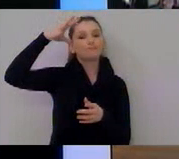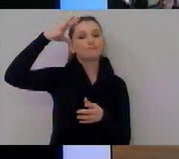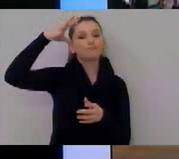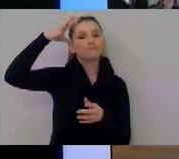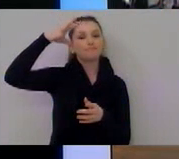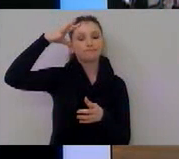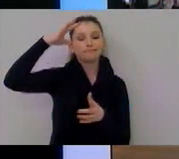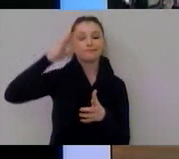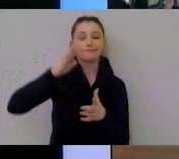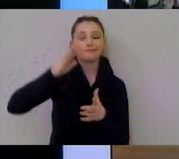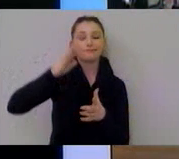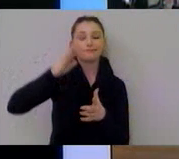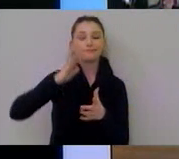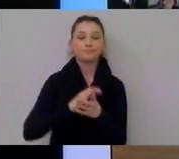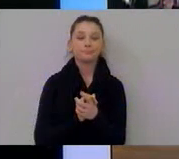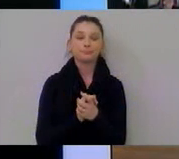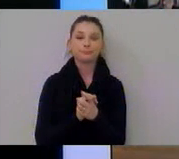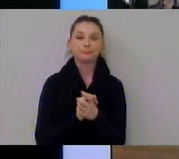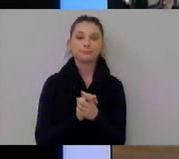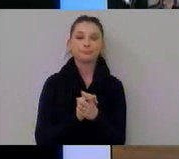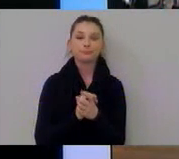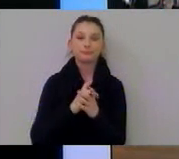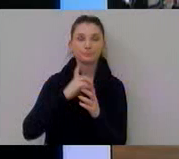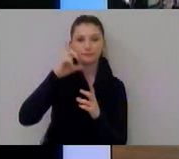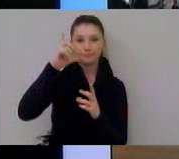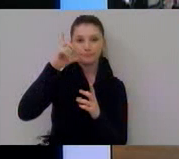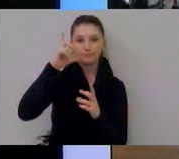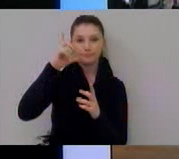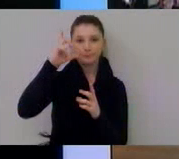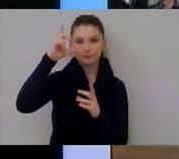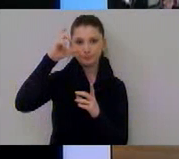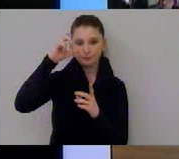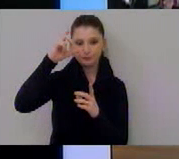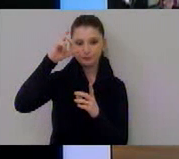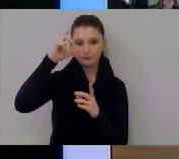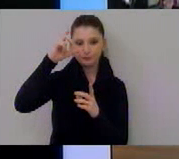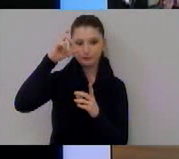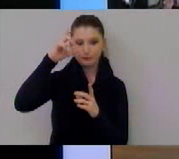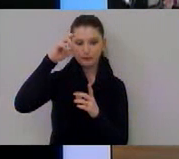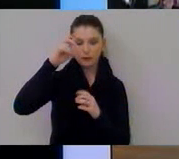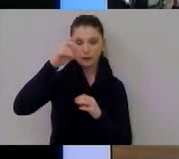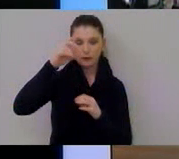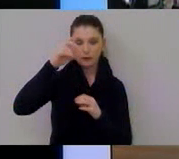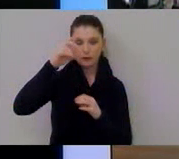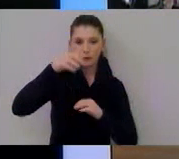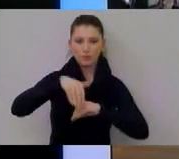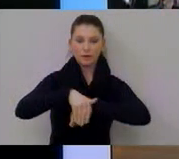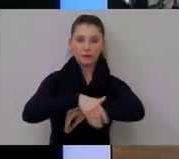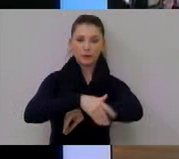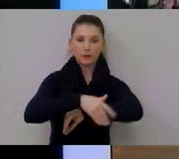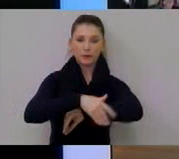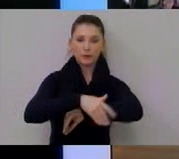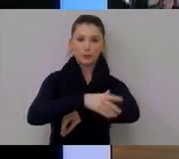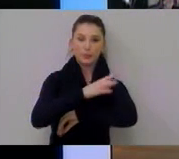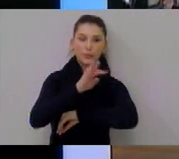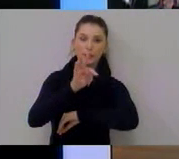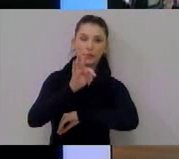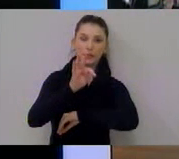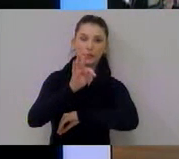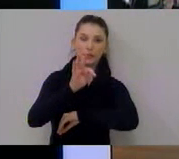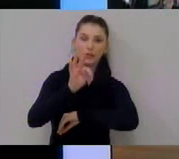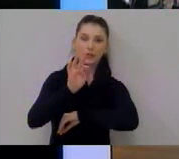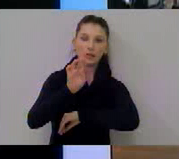Essa foto fica na travessa ali da rua Vitalino Scremin com a Avenida